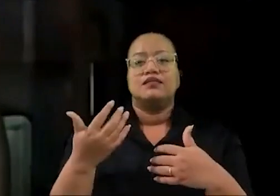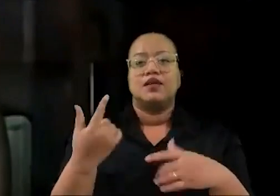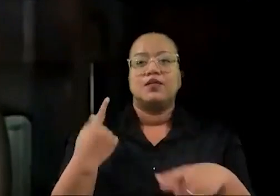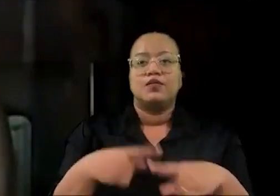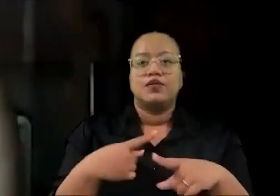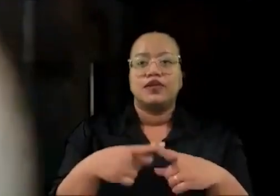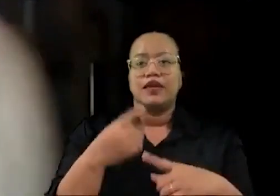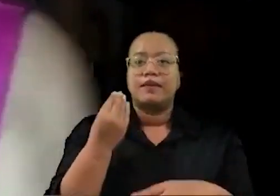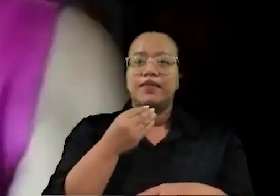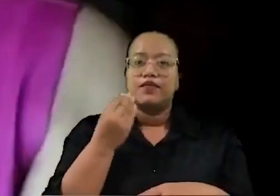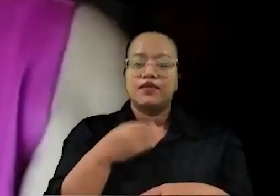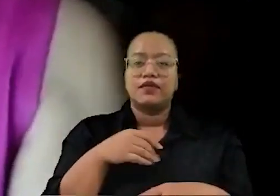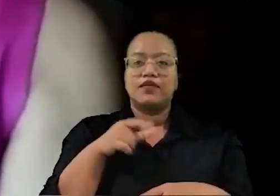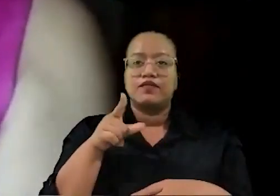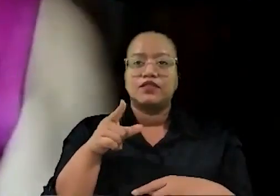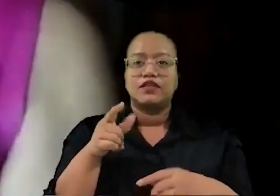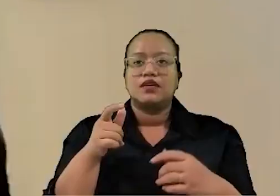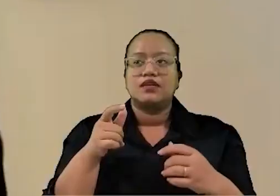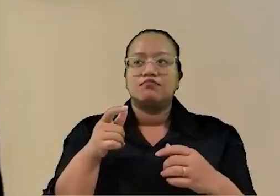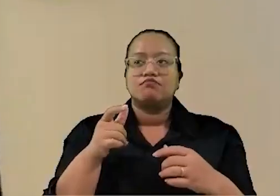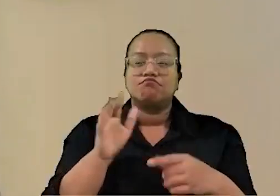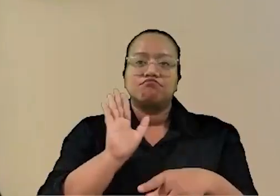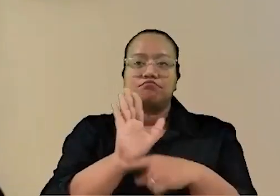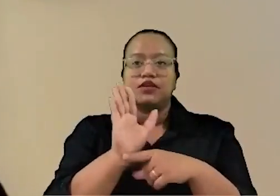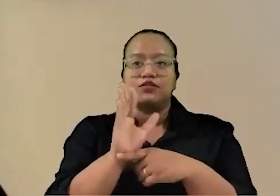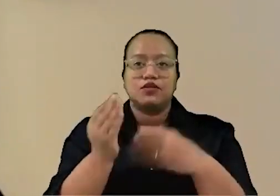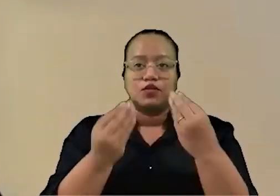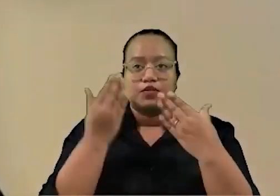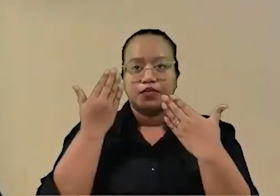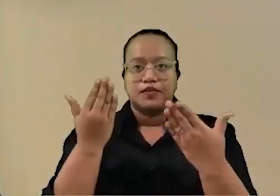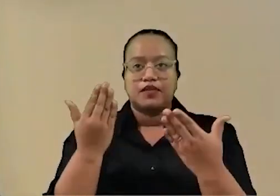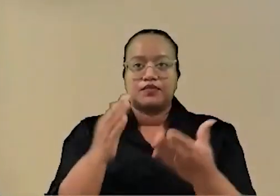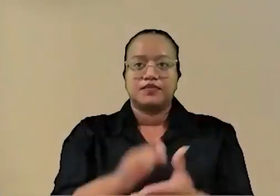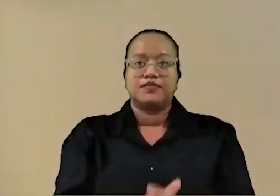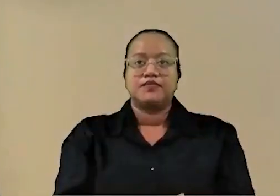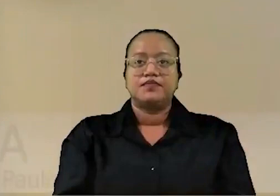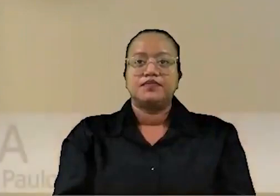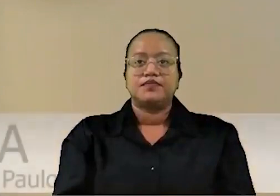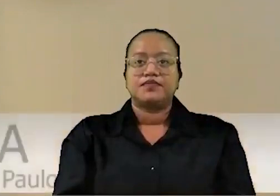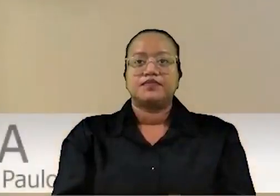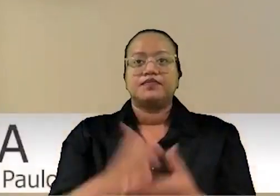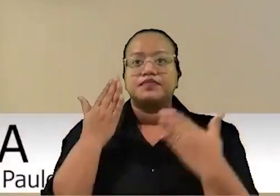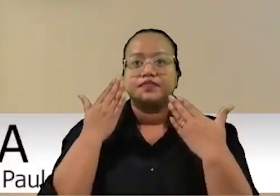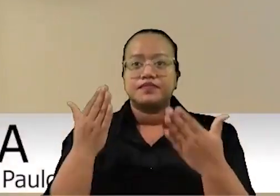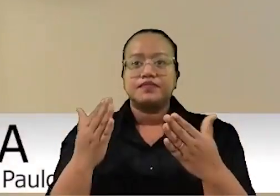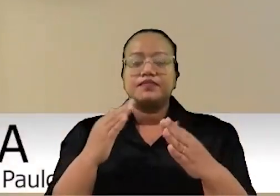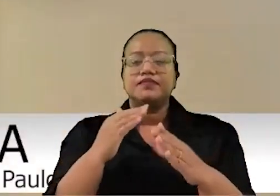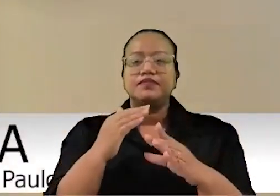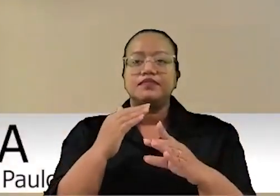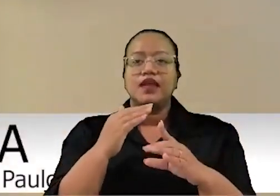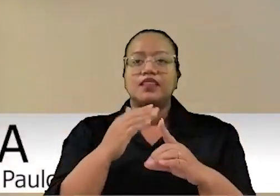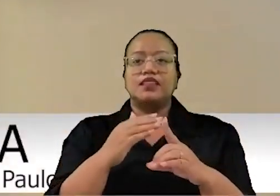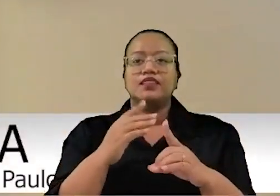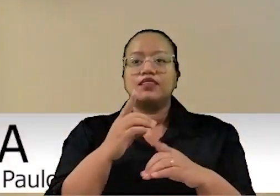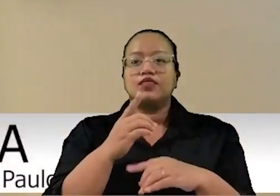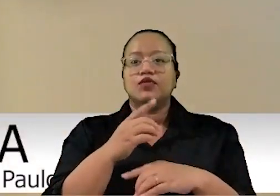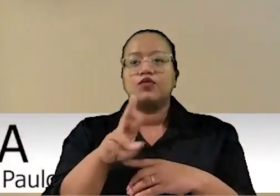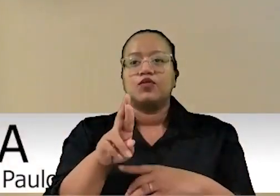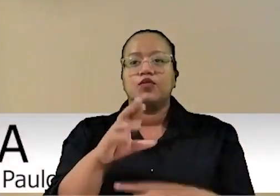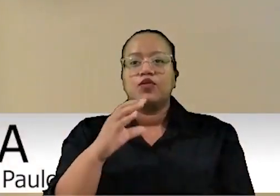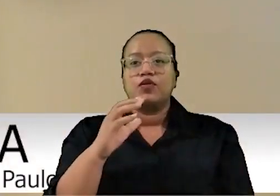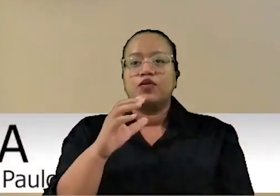nos oferecer. Obrigada. Agradeço, doutora Daldice, queria cumprimentar a Vossa Excelência, né,